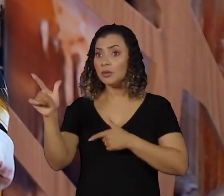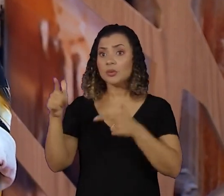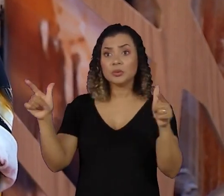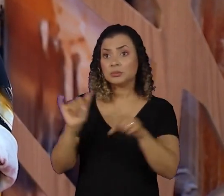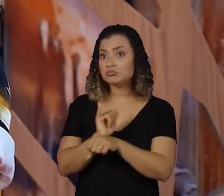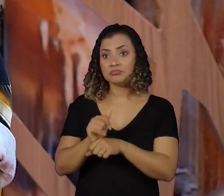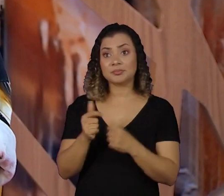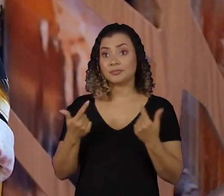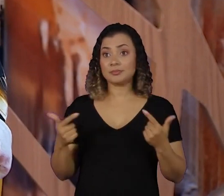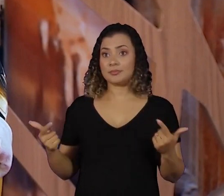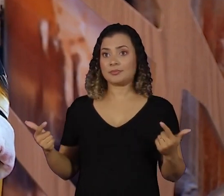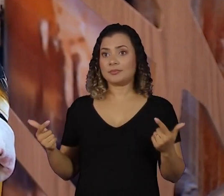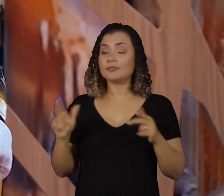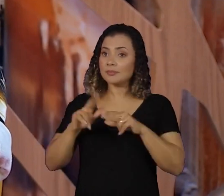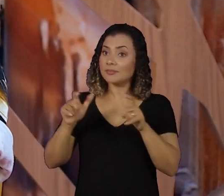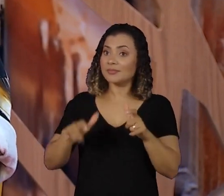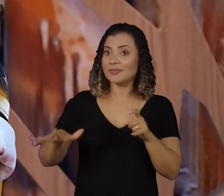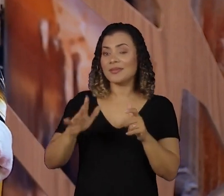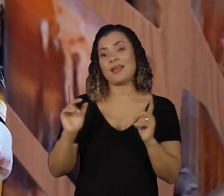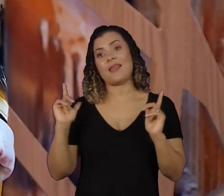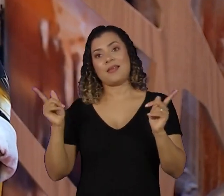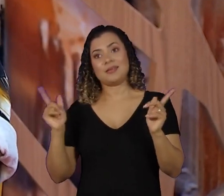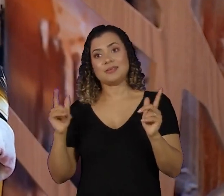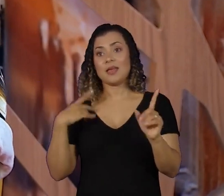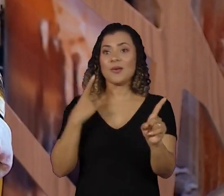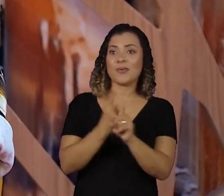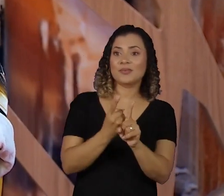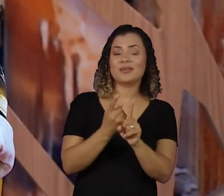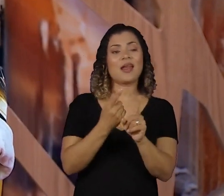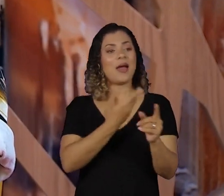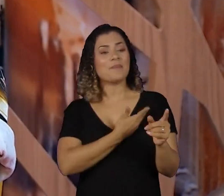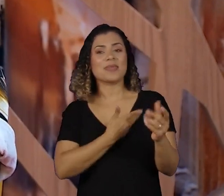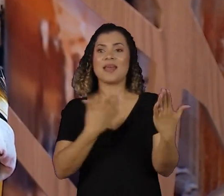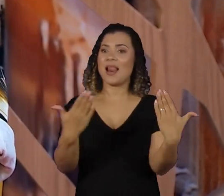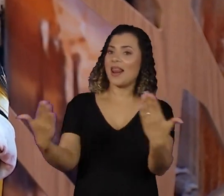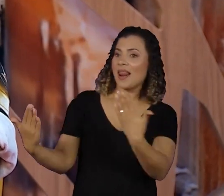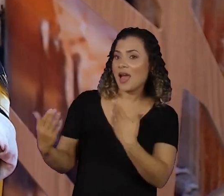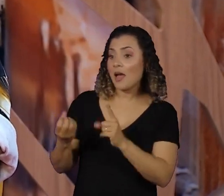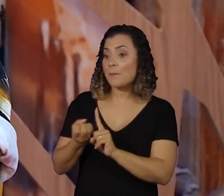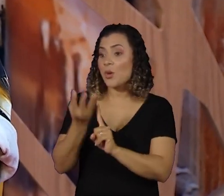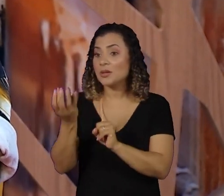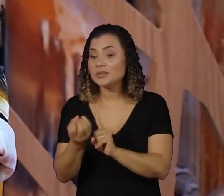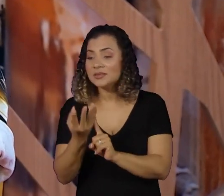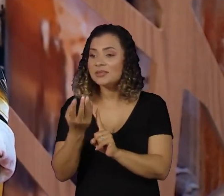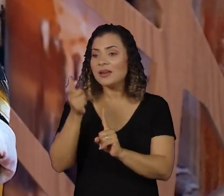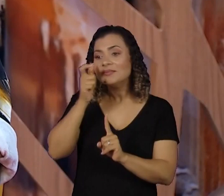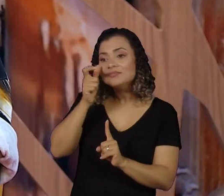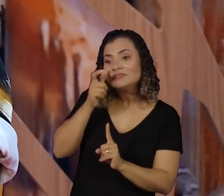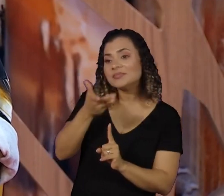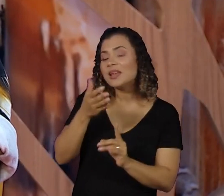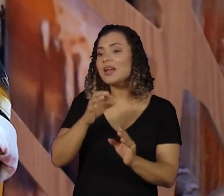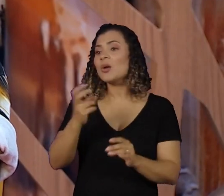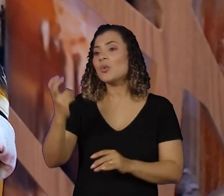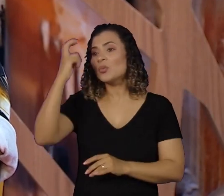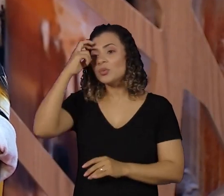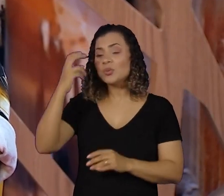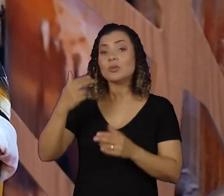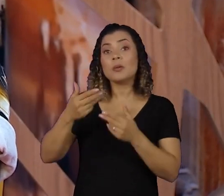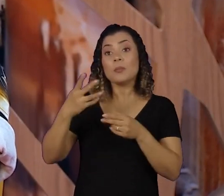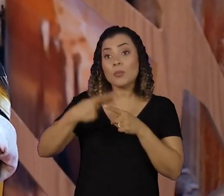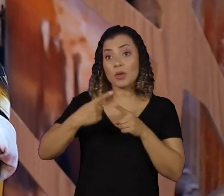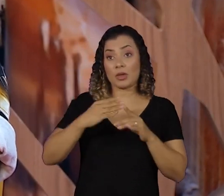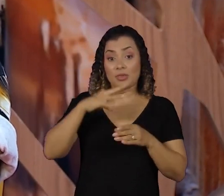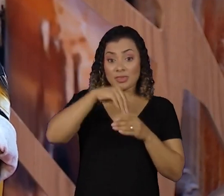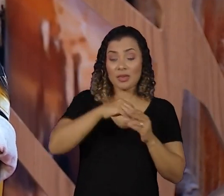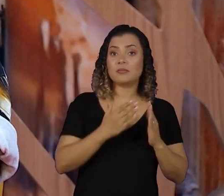eles. Então, ali é um lazer. Ir para o bar, encontrar os amigos, ver uma poesia, ver uma cultura, que dentro da periferia